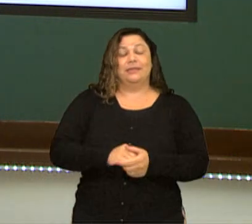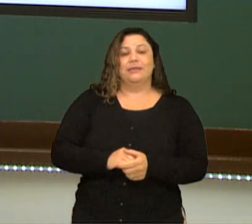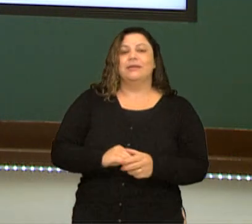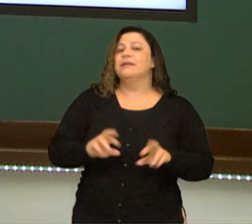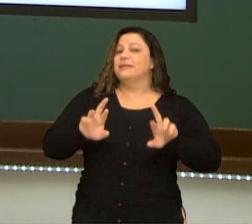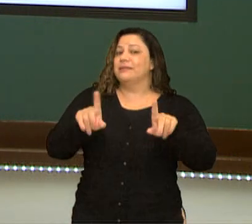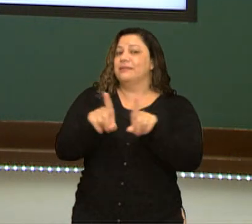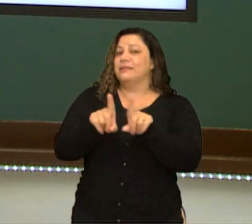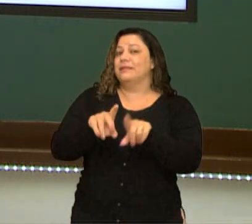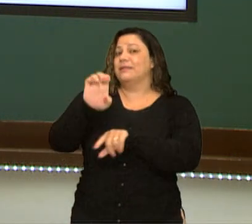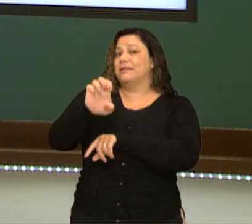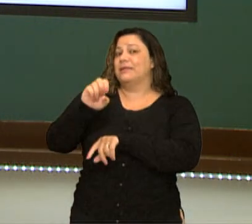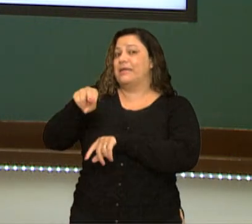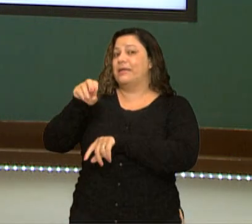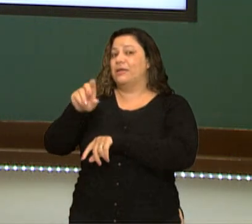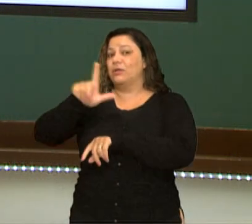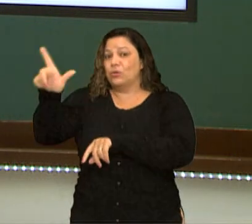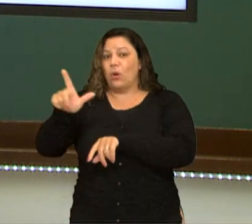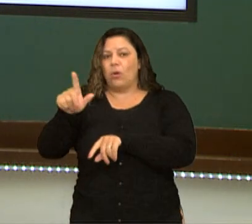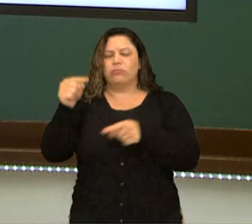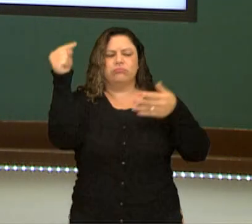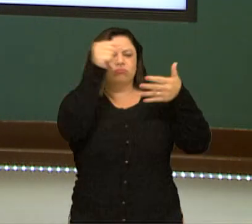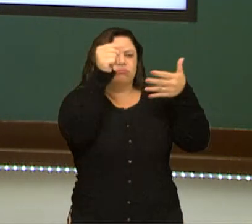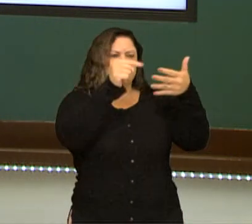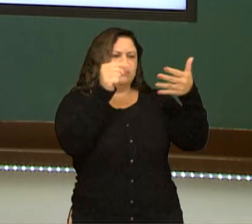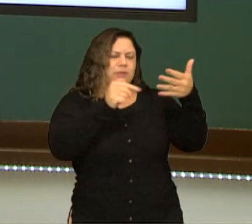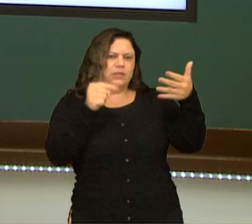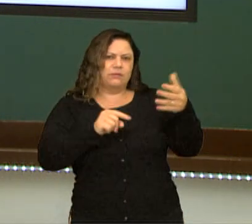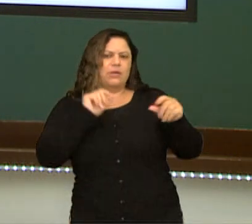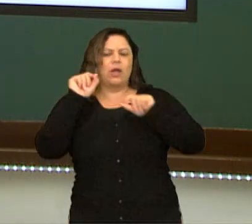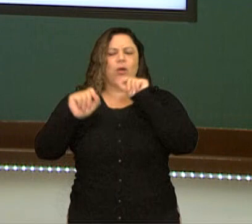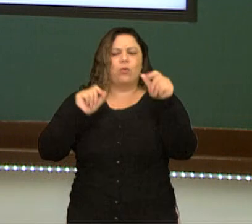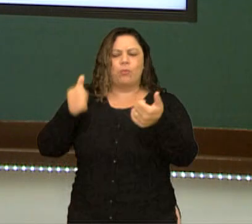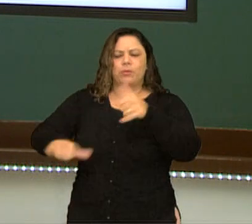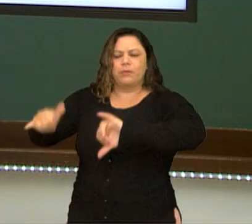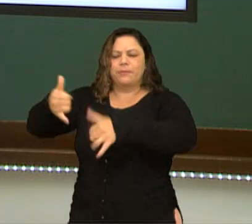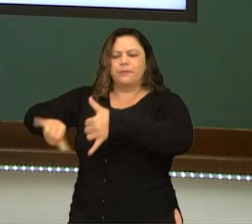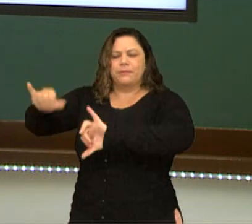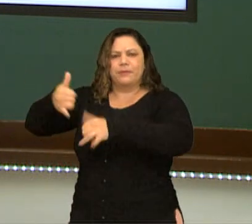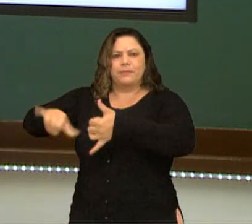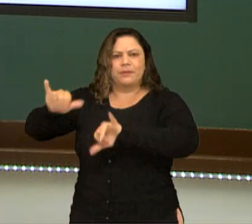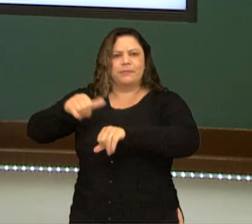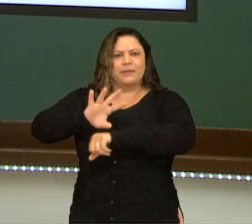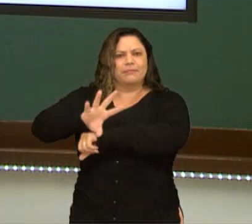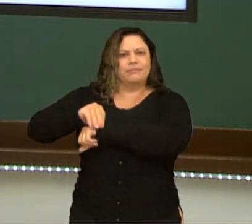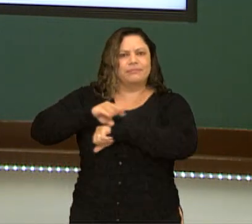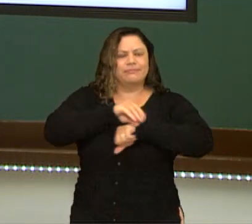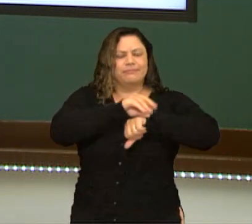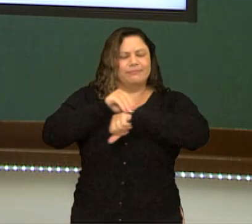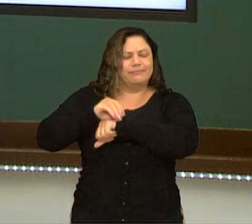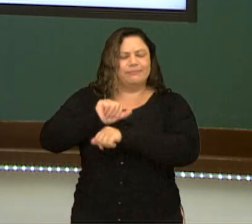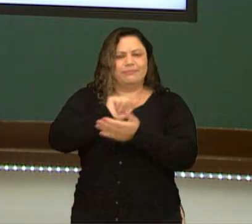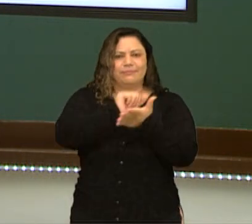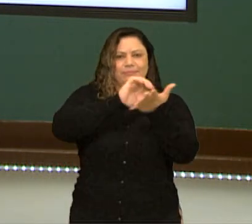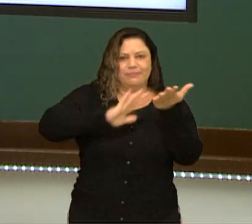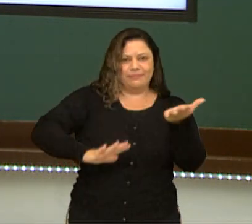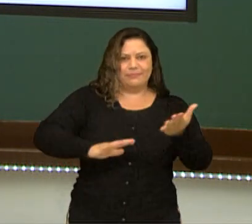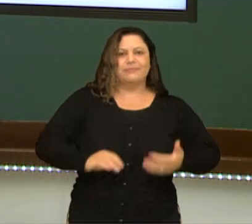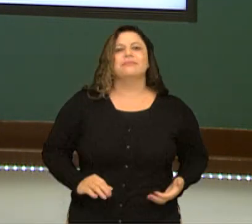identificar aplicações desses compostos e praticar esse conhecimento através de